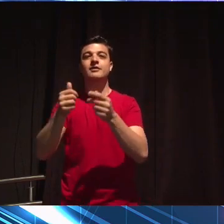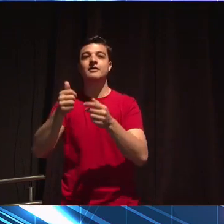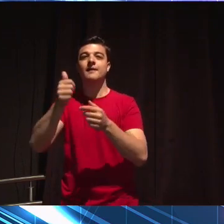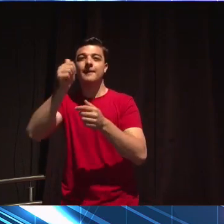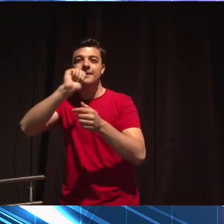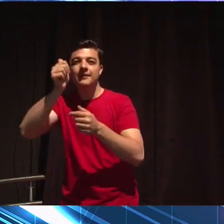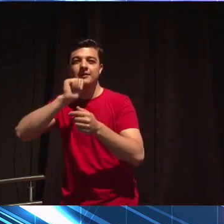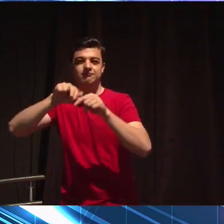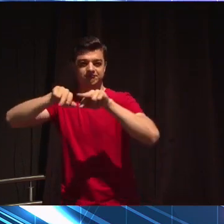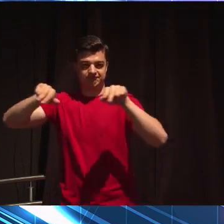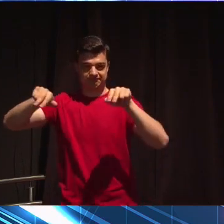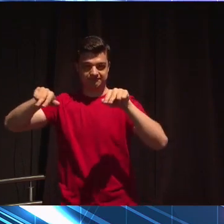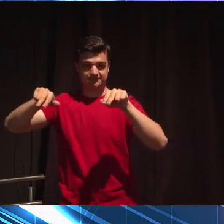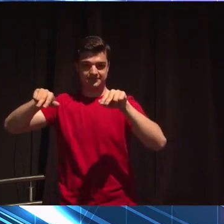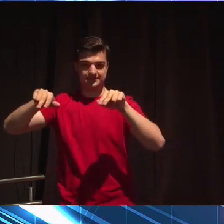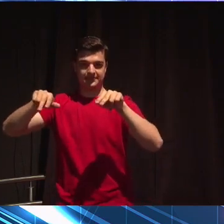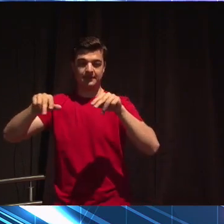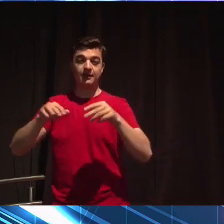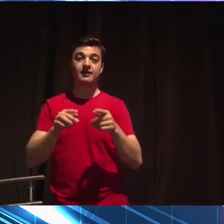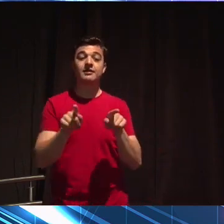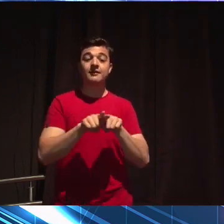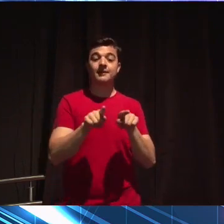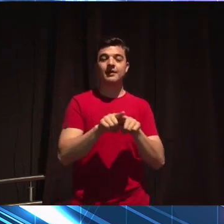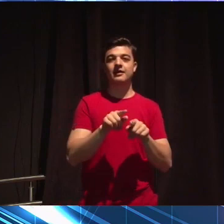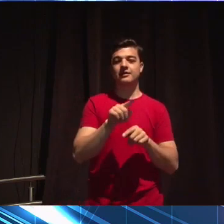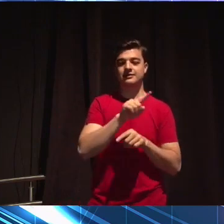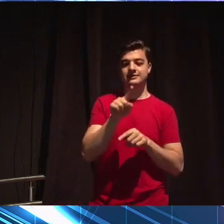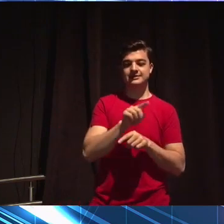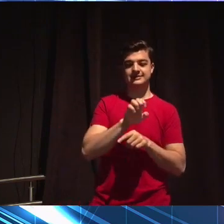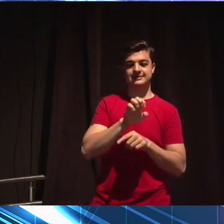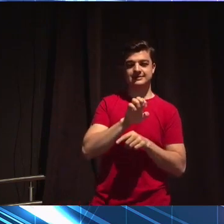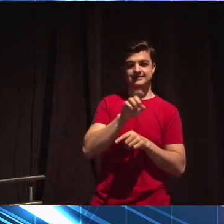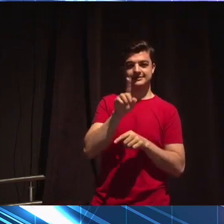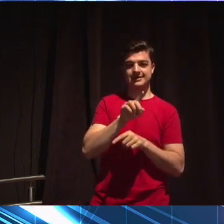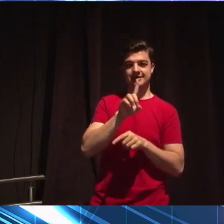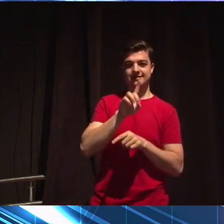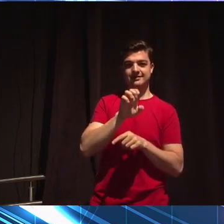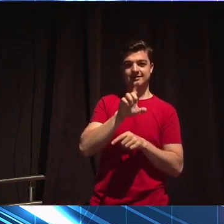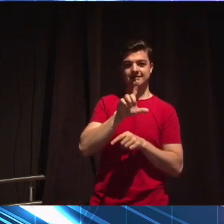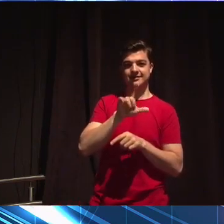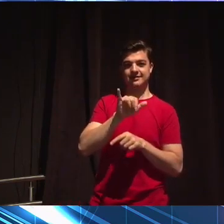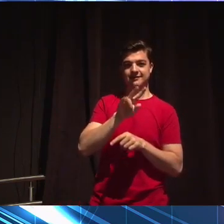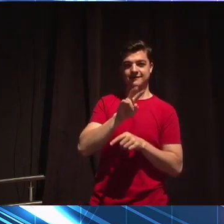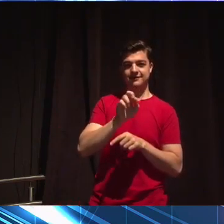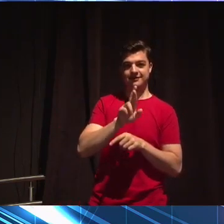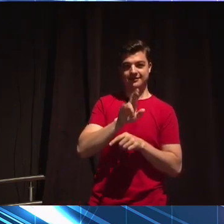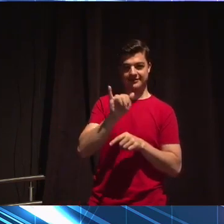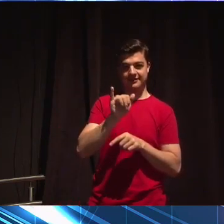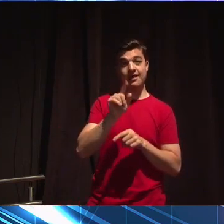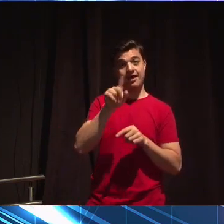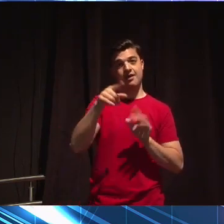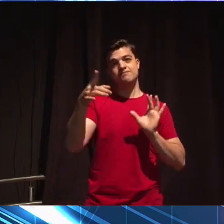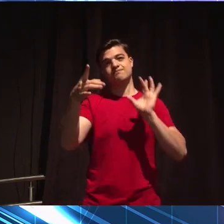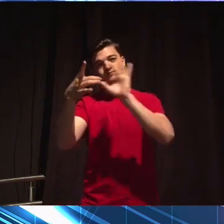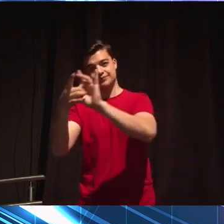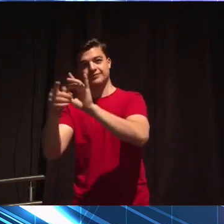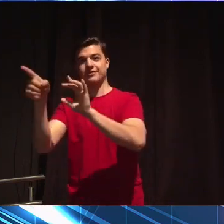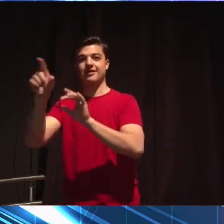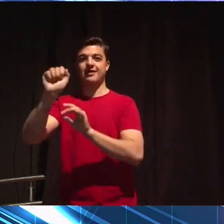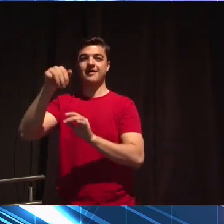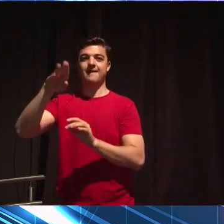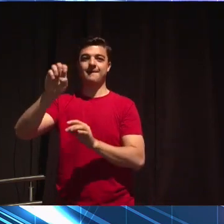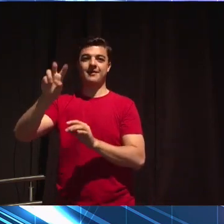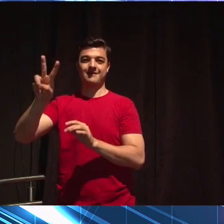Ambev, certo? É Ambev, Zé Delivery é Ambev. Né? Se você não gosta da Ambev, lamento dizer, você consumindo o Zé Delivery, você